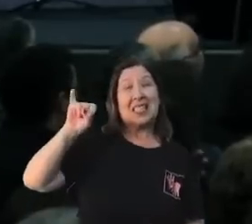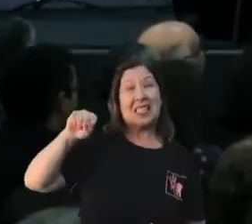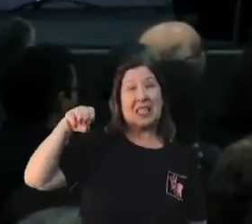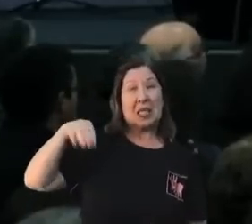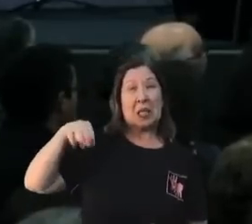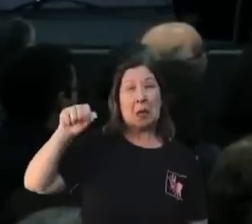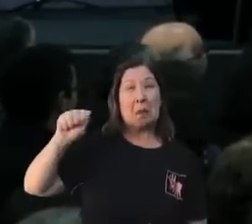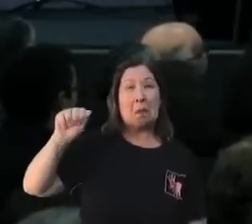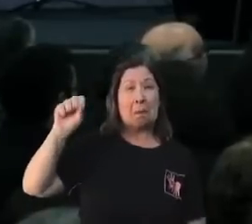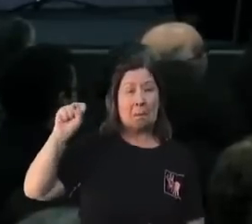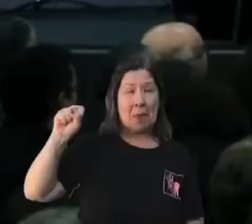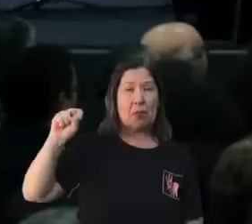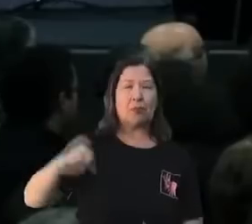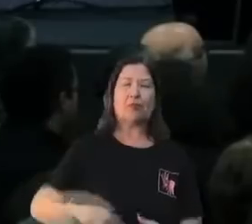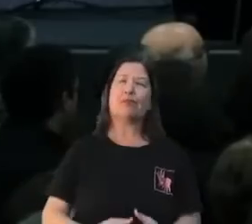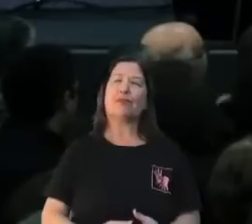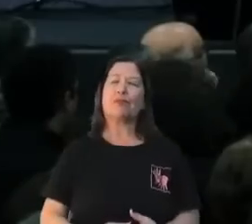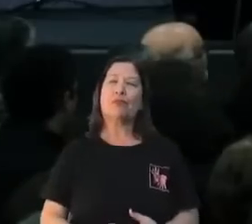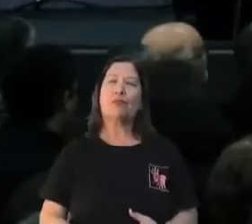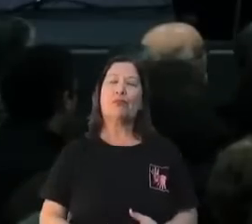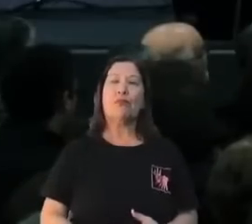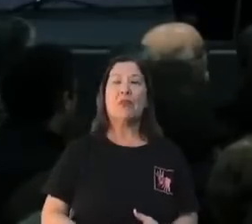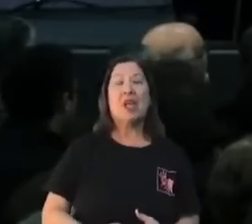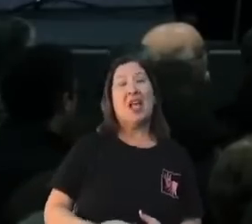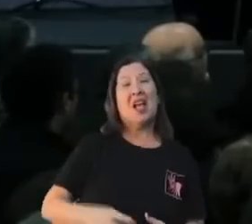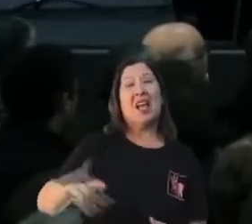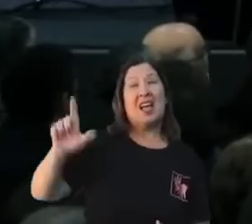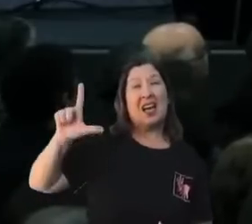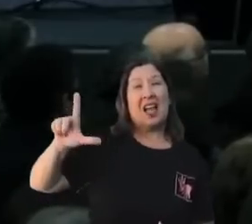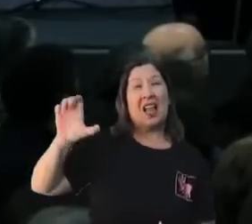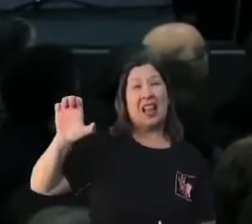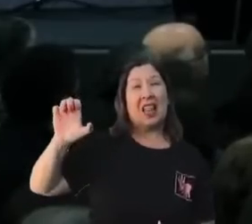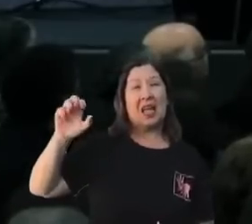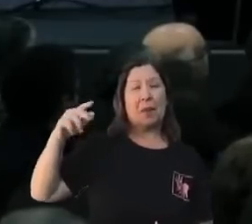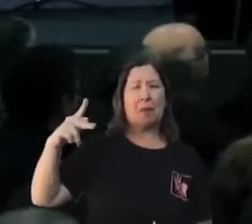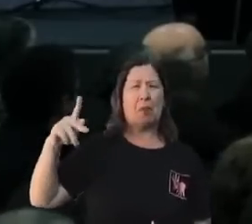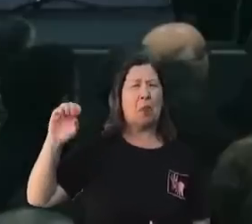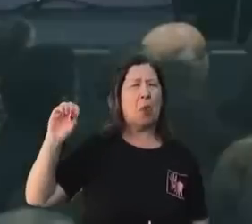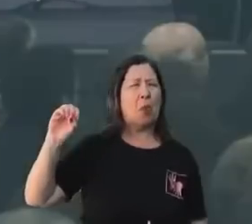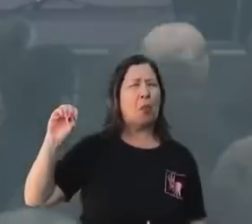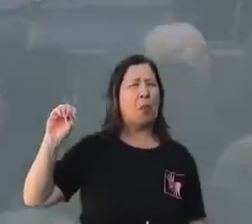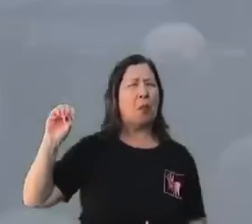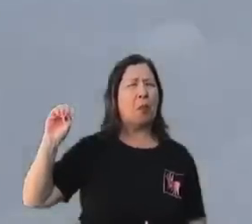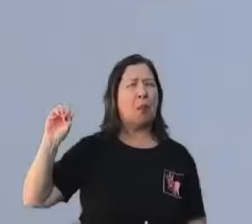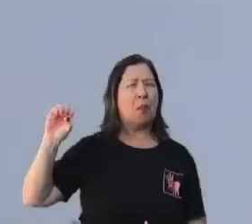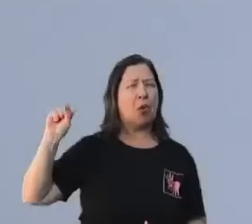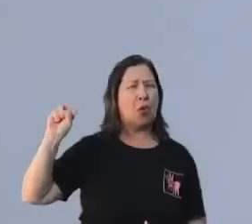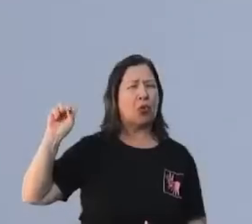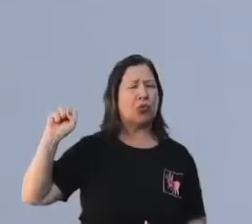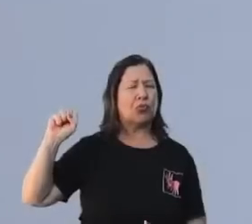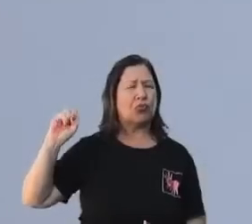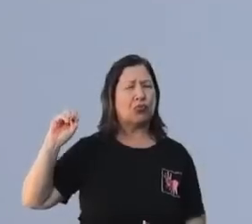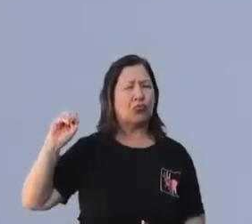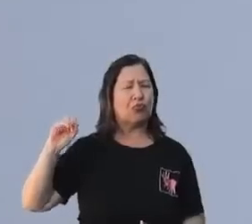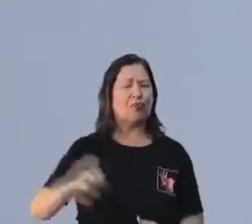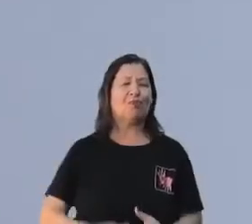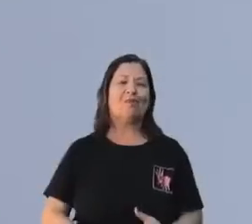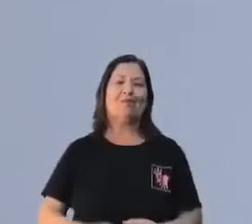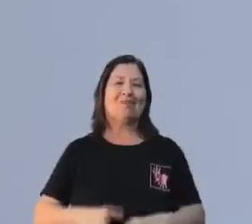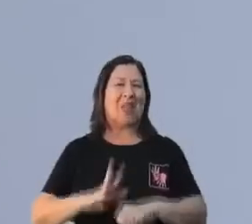intriga, porque certamente esse homem não era mais leproso. Se o fosse, nem sequer podia ficar em